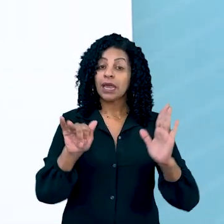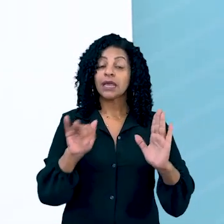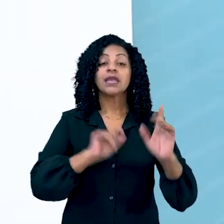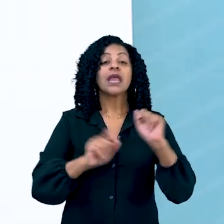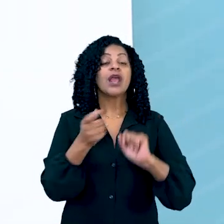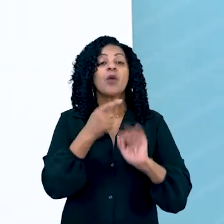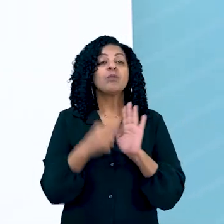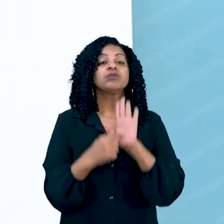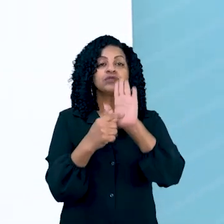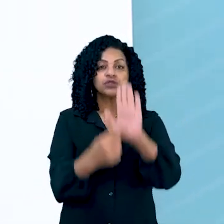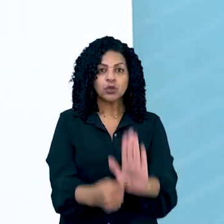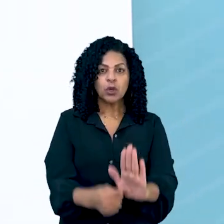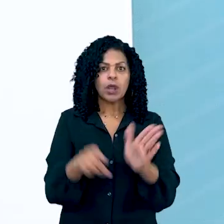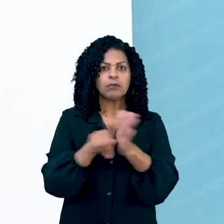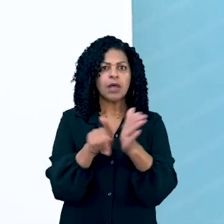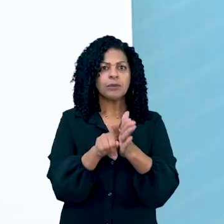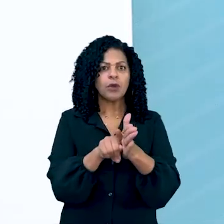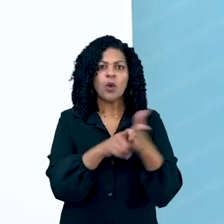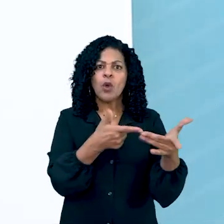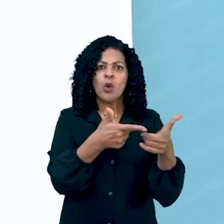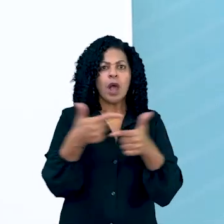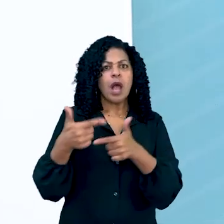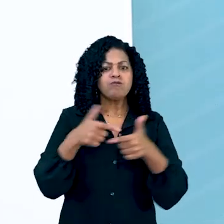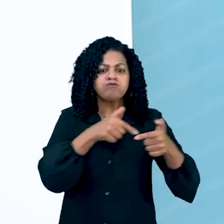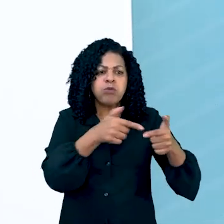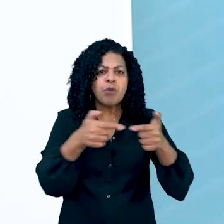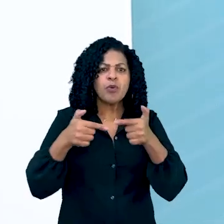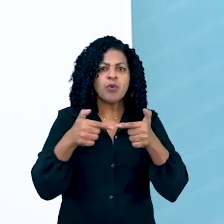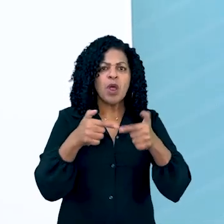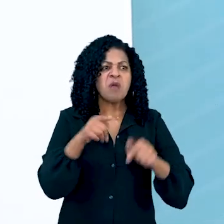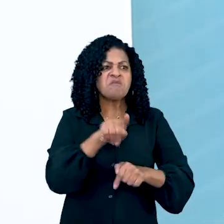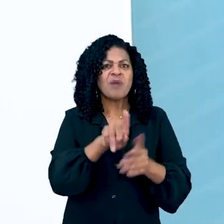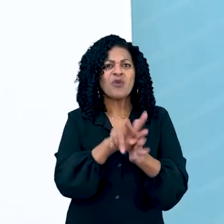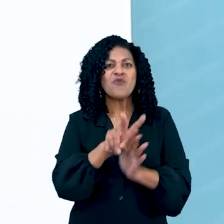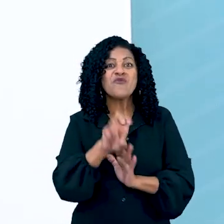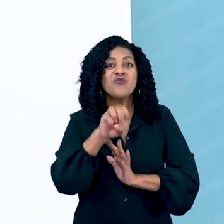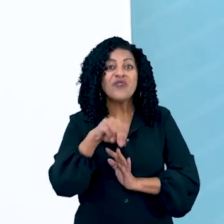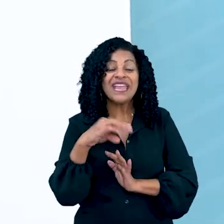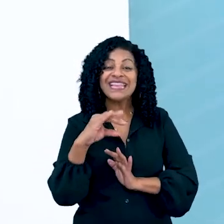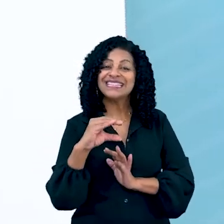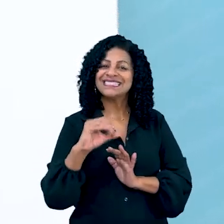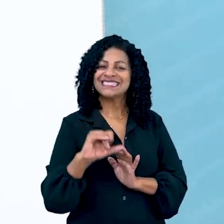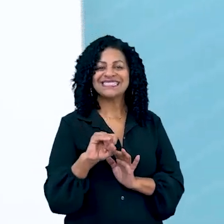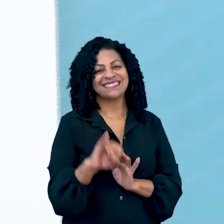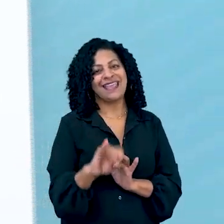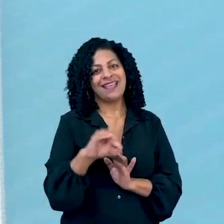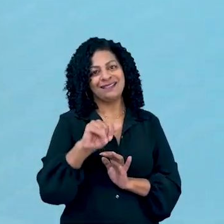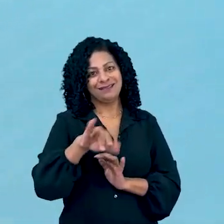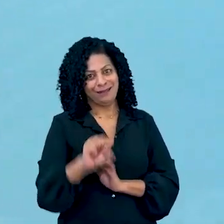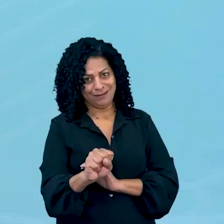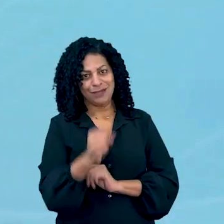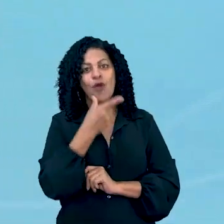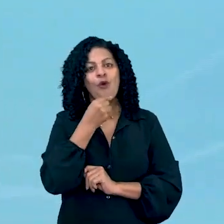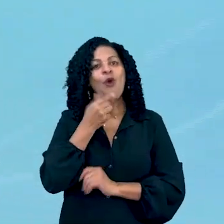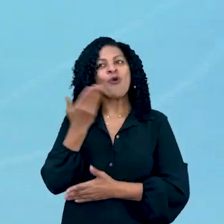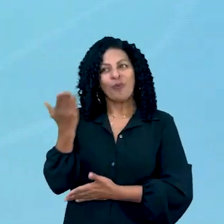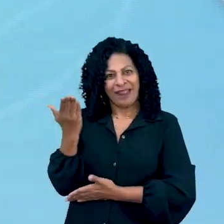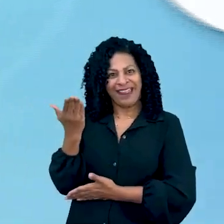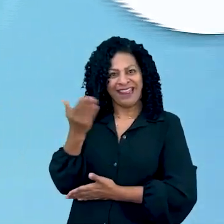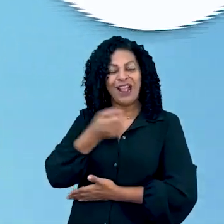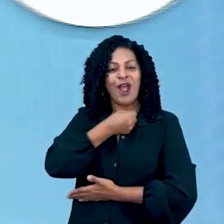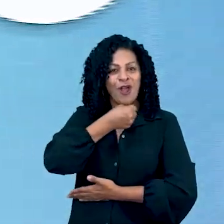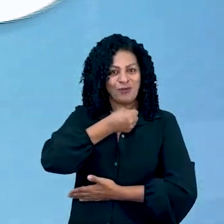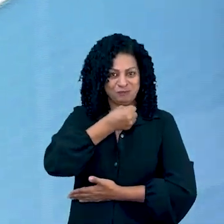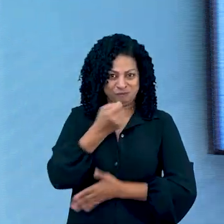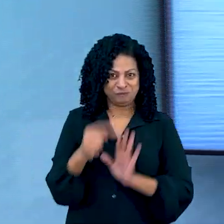foi constatado que as munições passadas pela empresa profissional estavam vencidas. E quem traz os detalhes do caso para a gente é o repórter